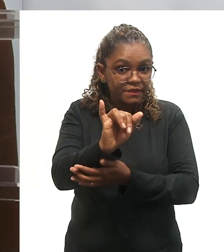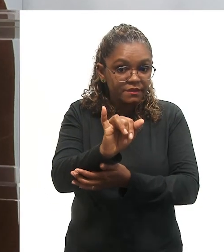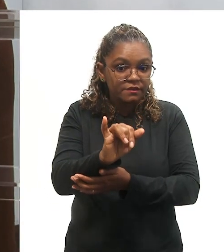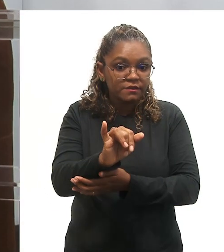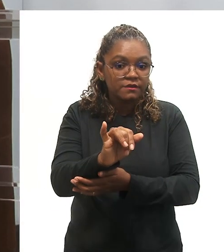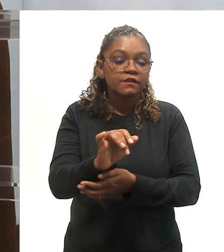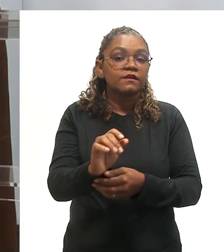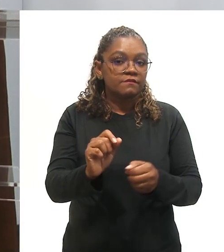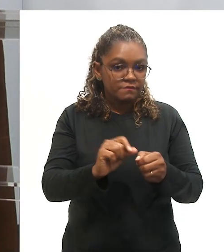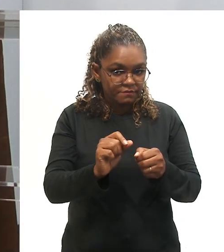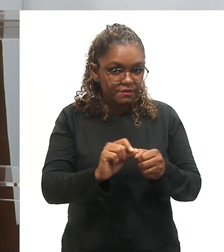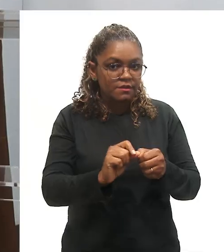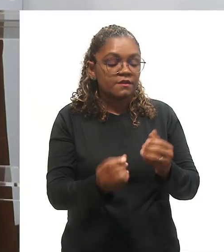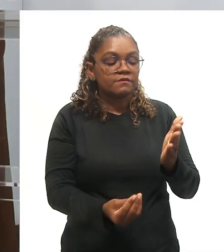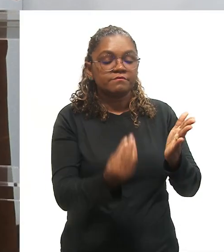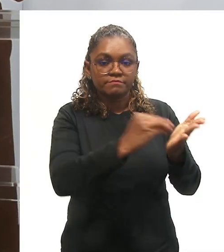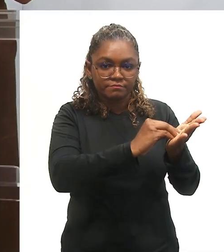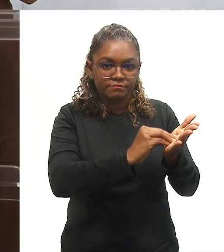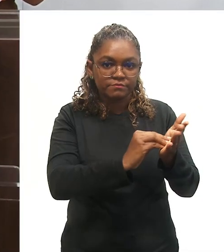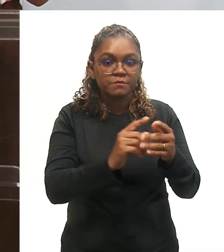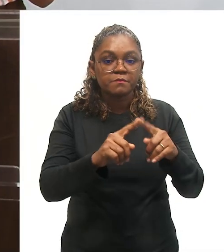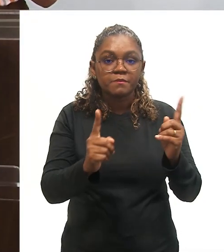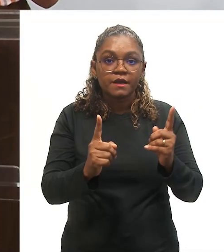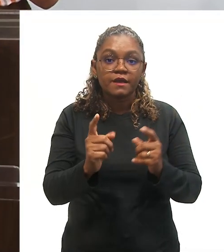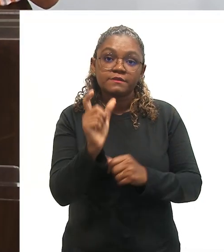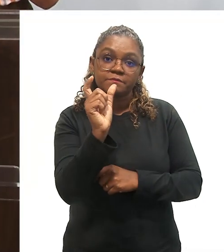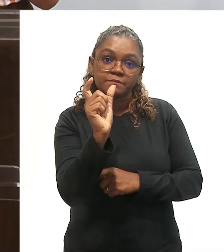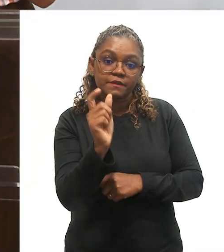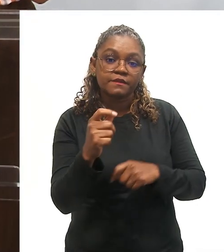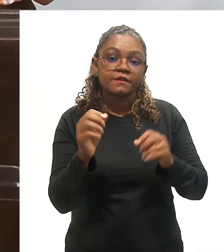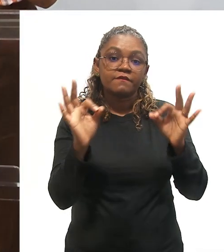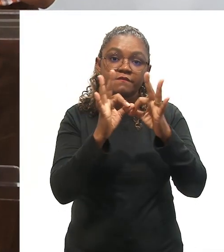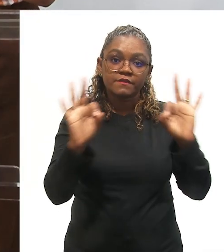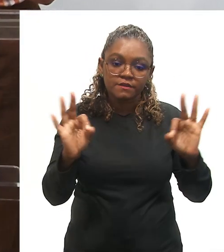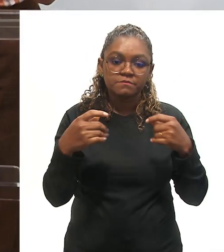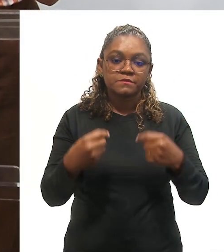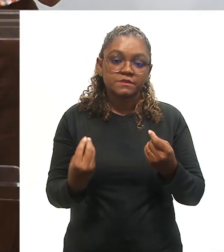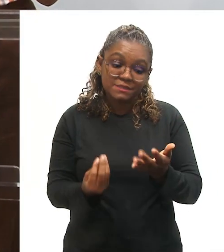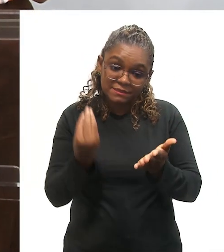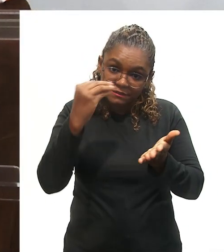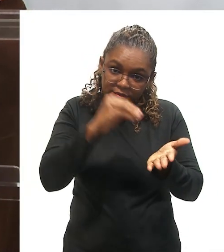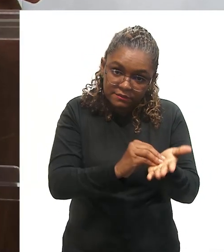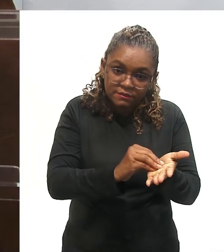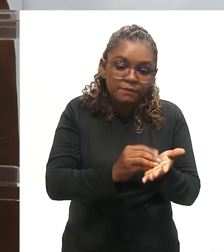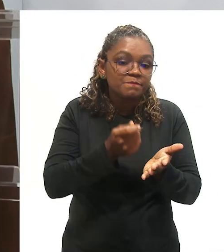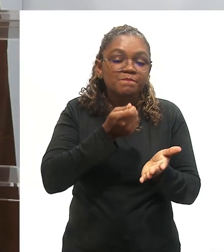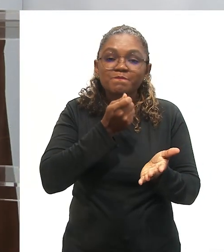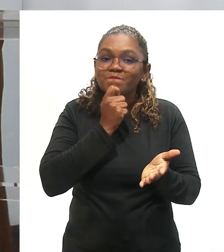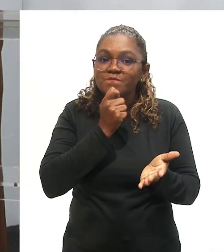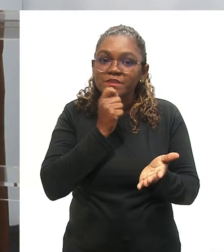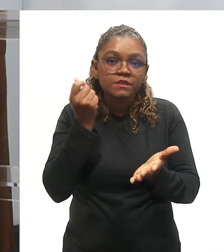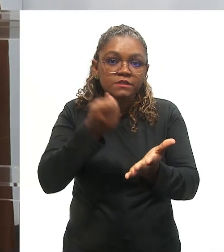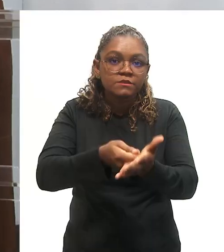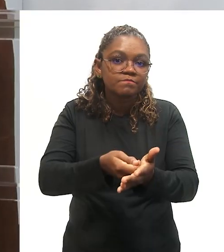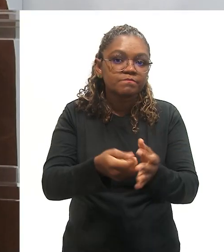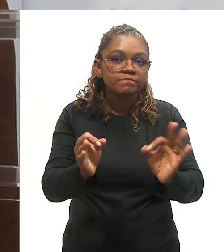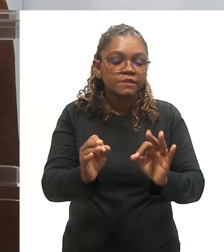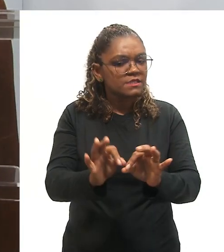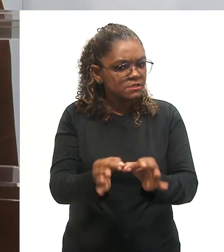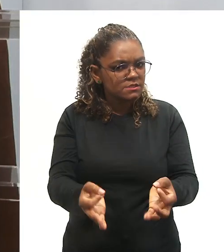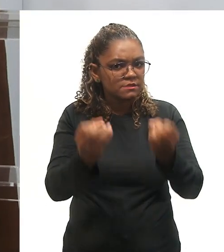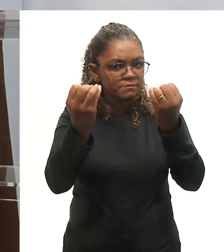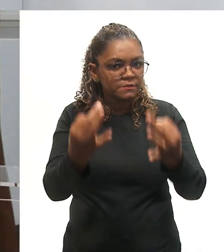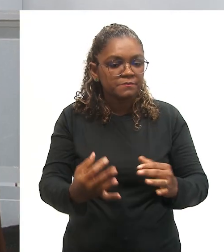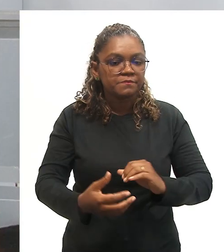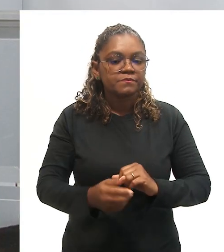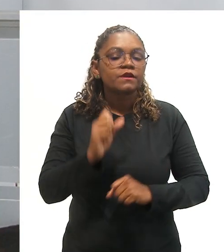ser escrito, ele vai dizer, não consegui pagar agora, mas deixa eu anotar aqui, vamos anotar, deixa eu falar uma forma bem simplória, deixa eu anotar aqui,